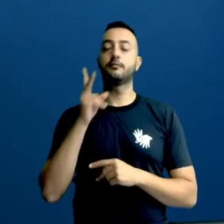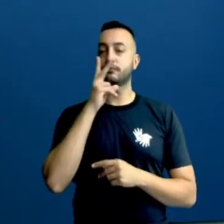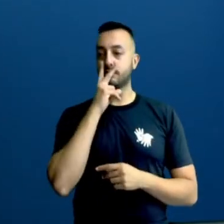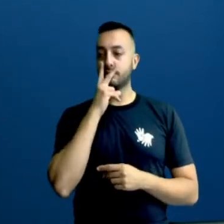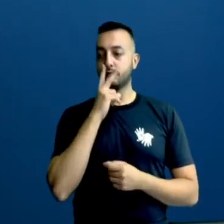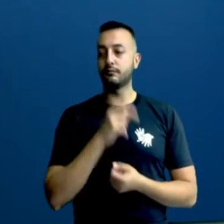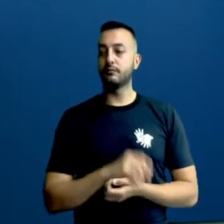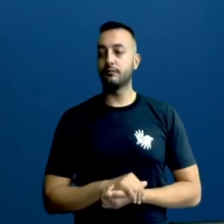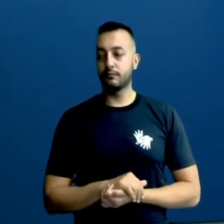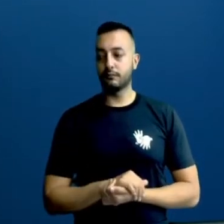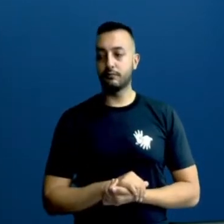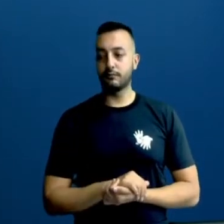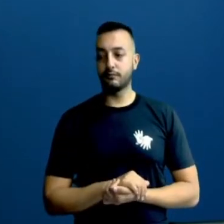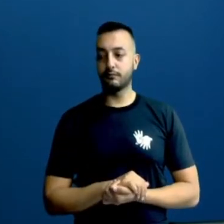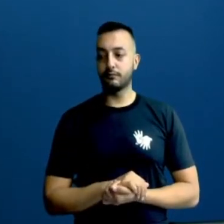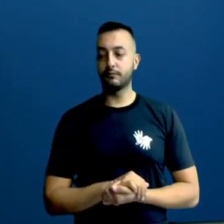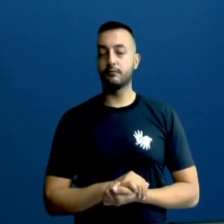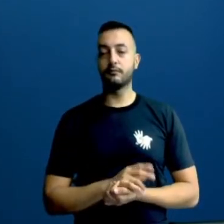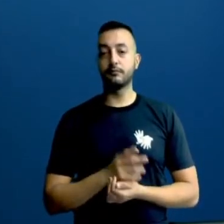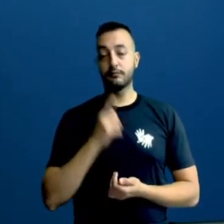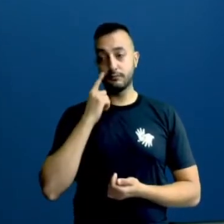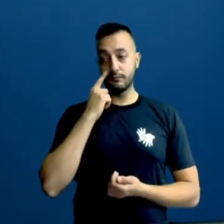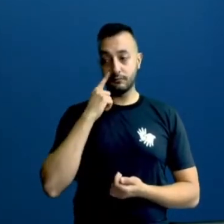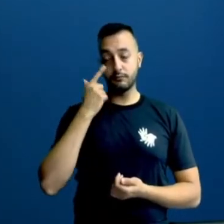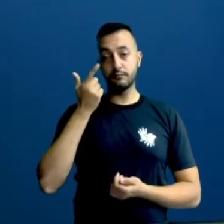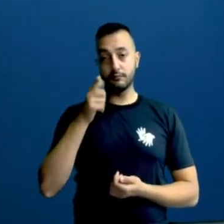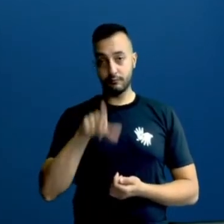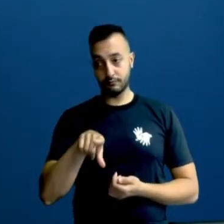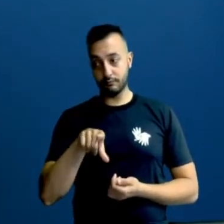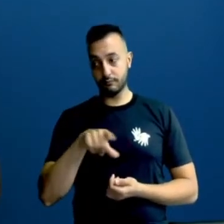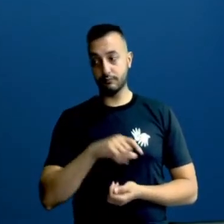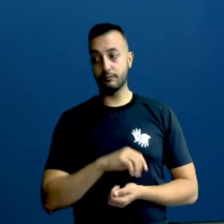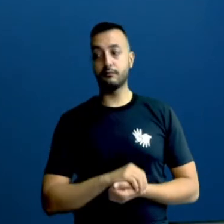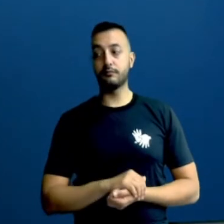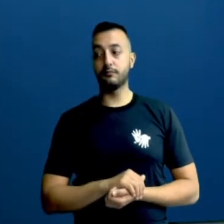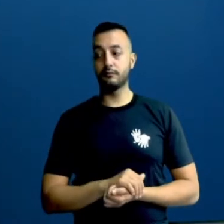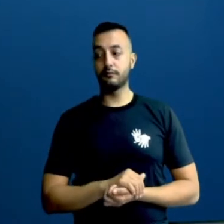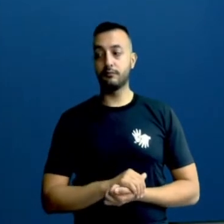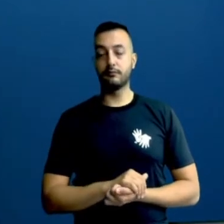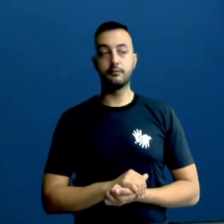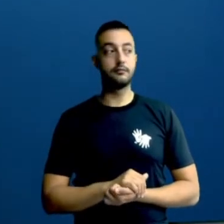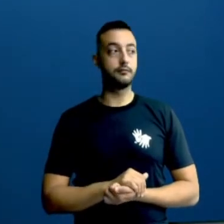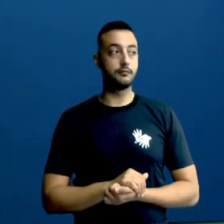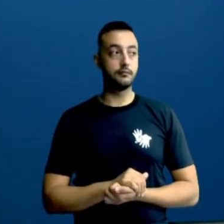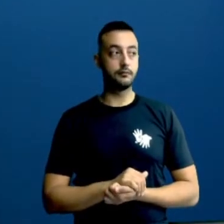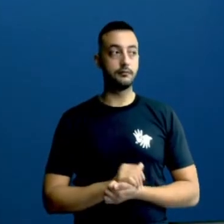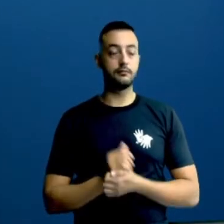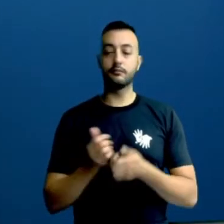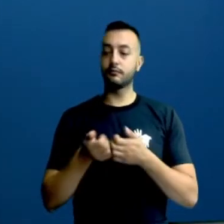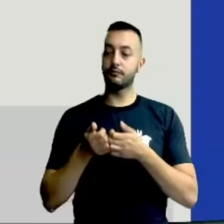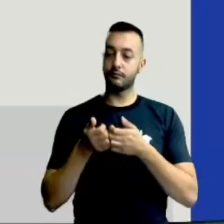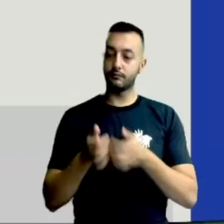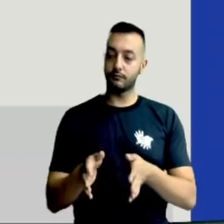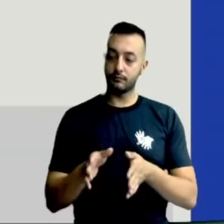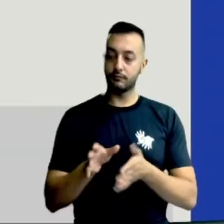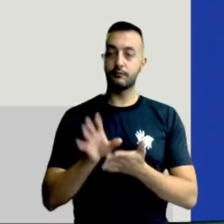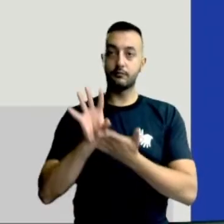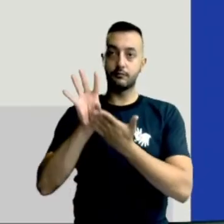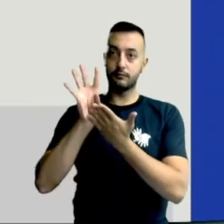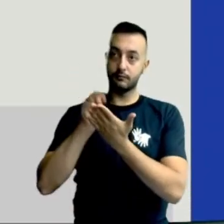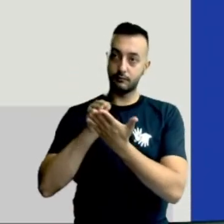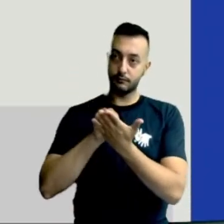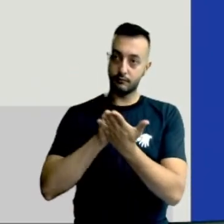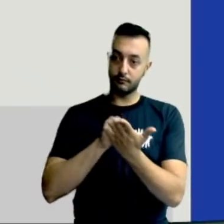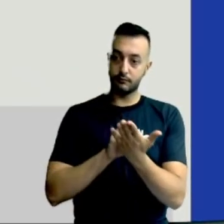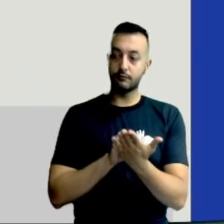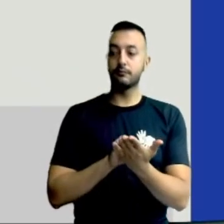Vitória. Então, observa mais uma vez aqui a tabela. A partir dos dados coletados,